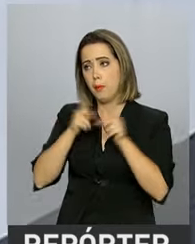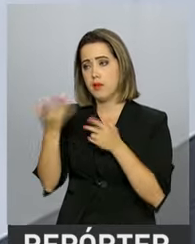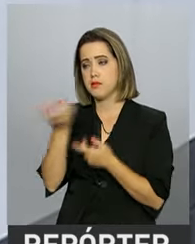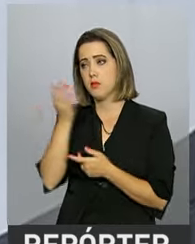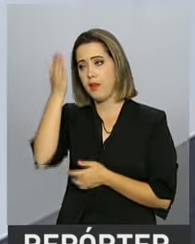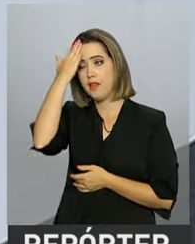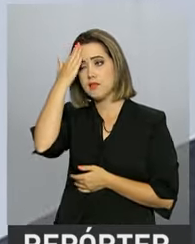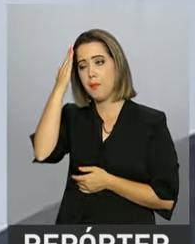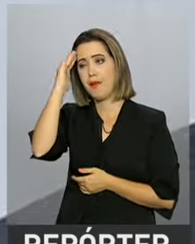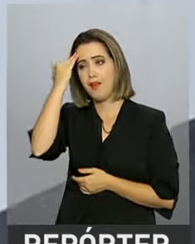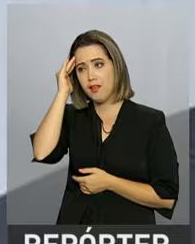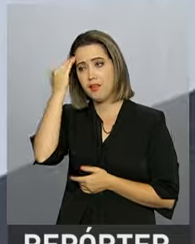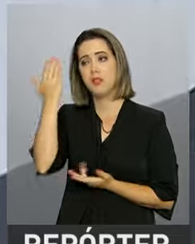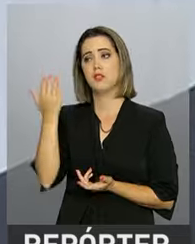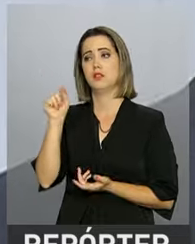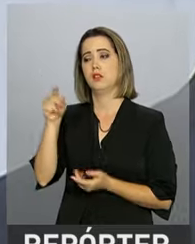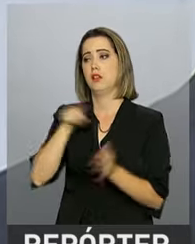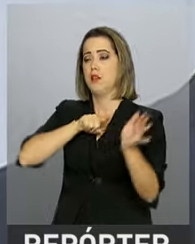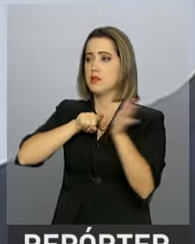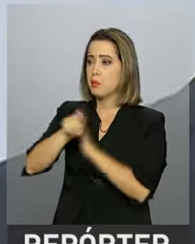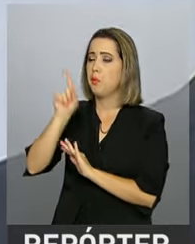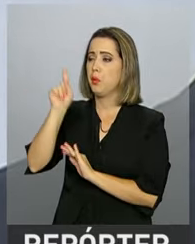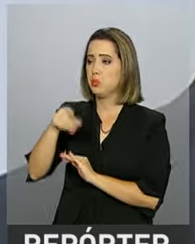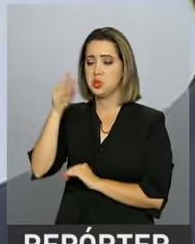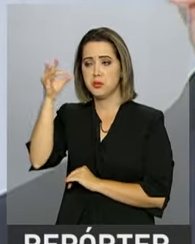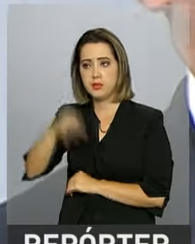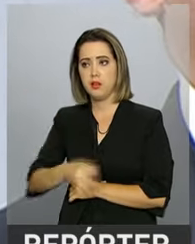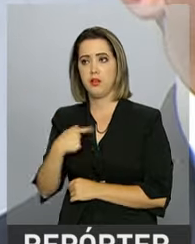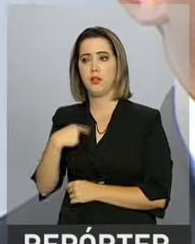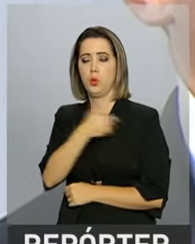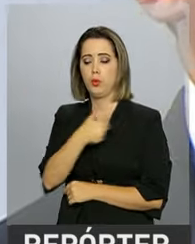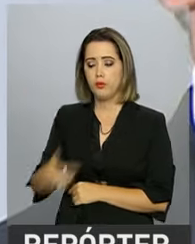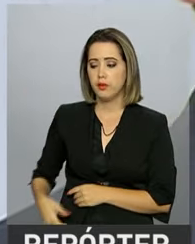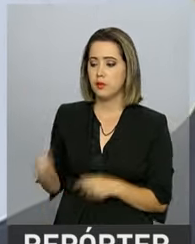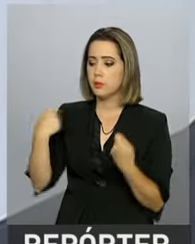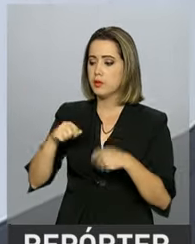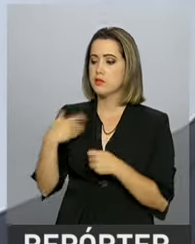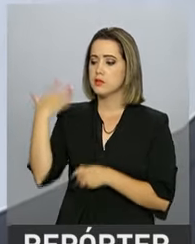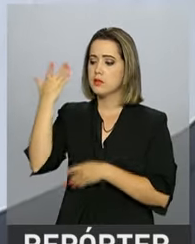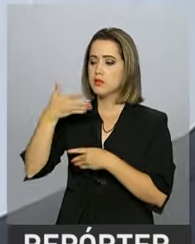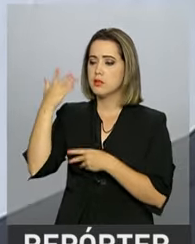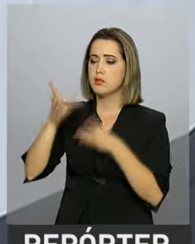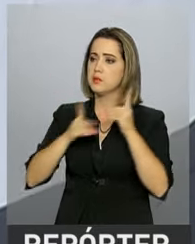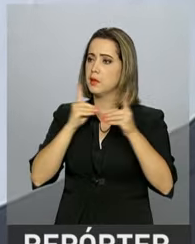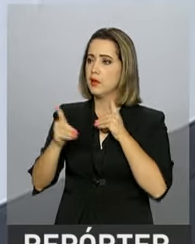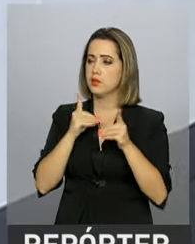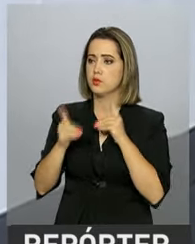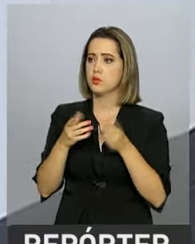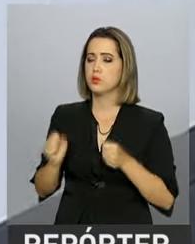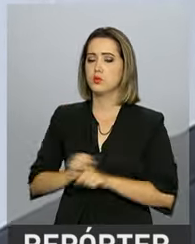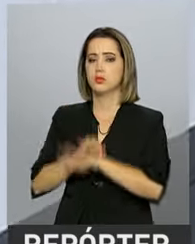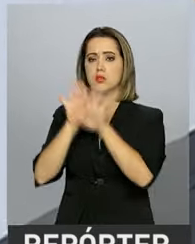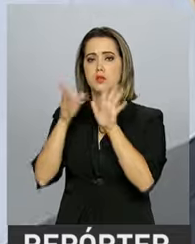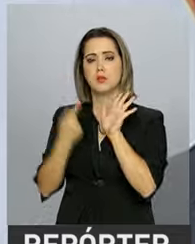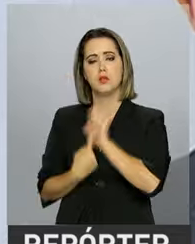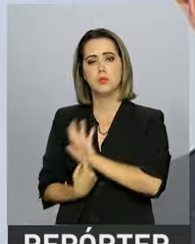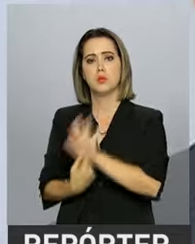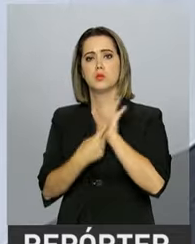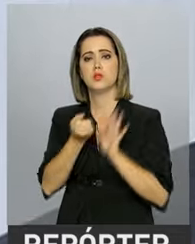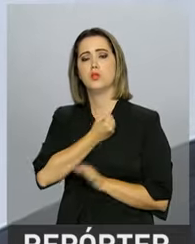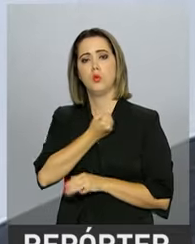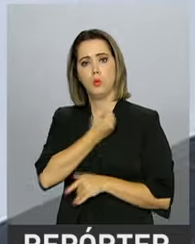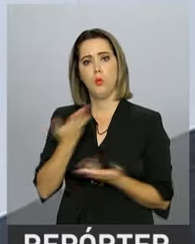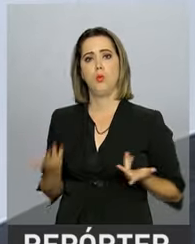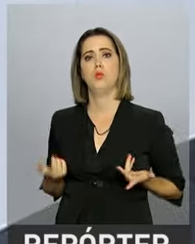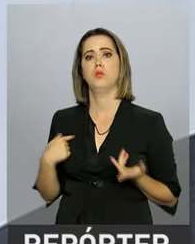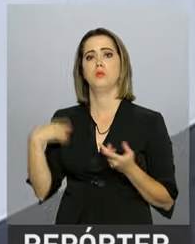esclarecimento As perguntas são legítimas e cabe ao governo a sociedade fazer um debate profundo transparente mostrando dados e